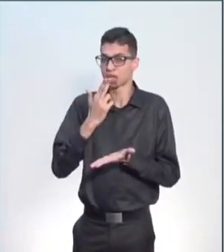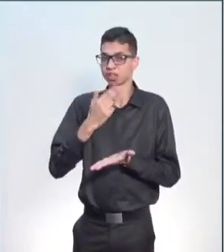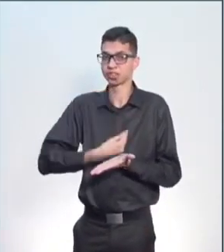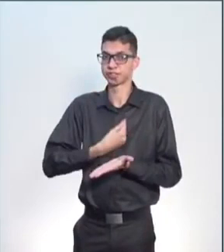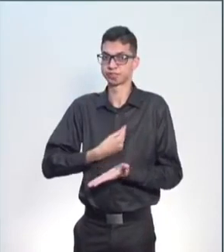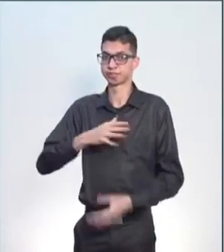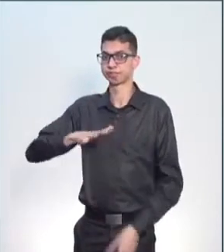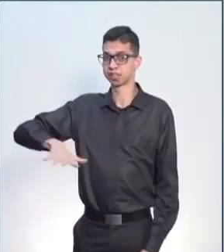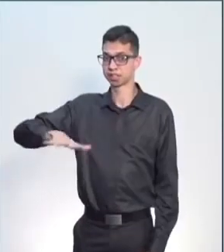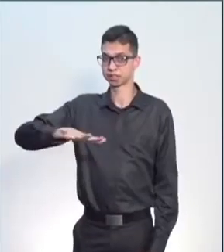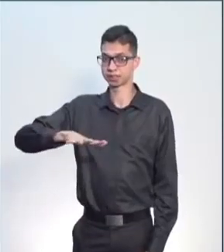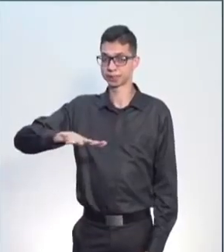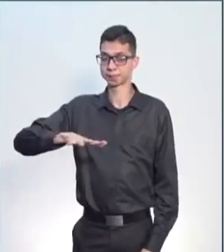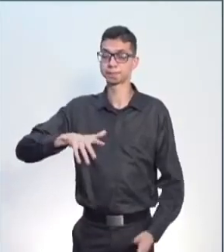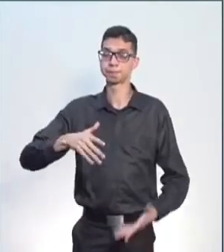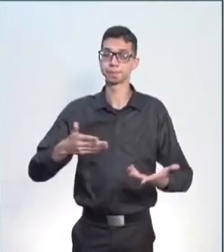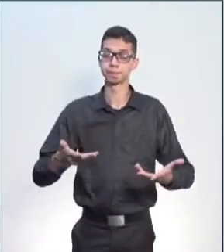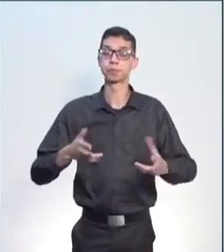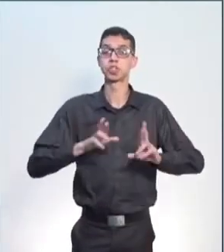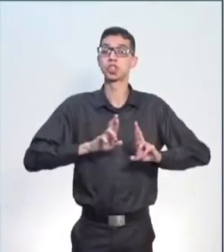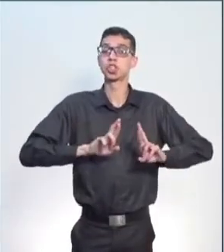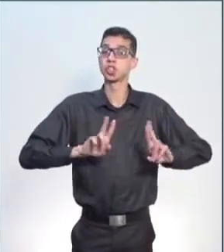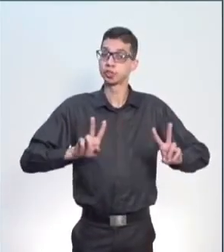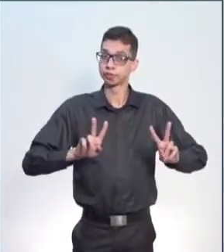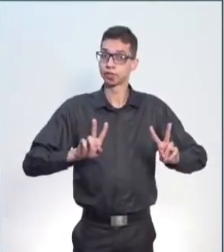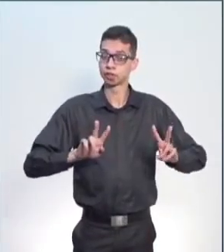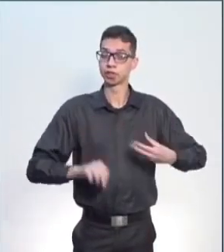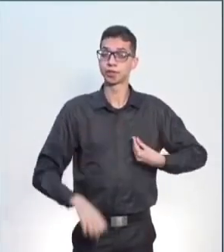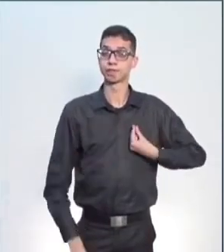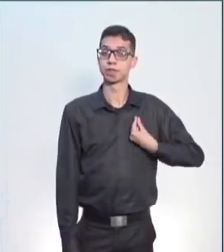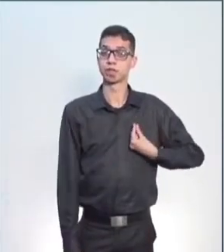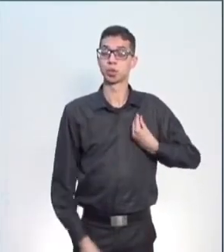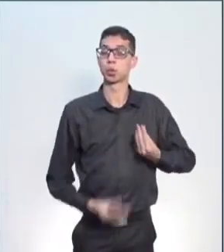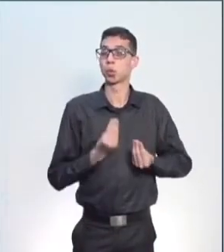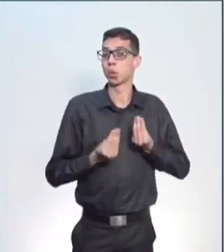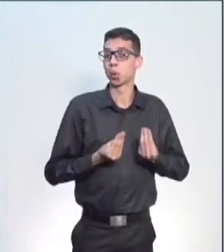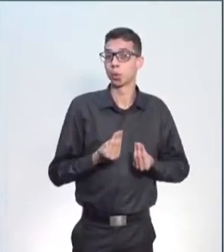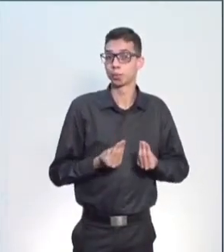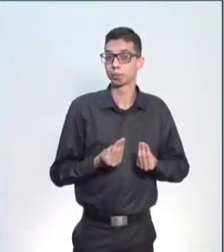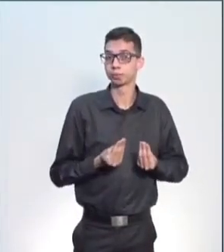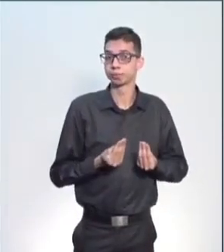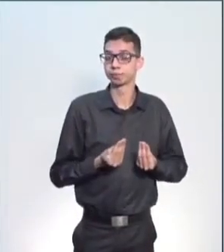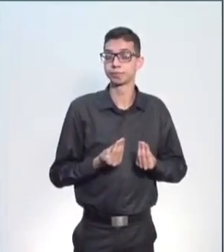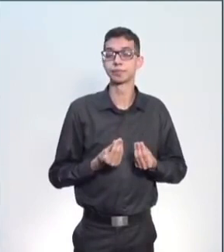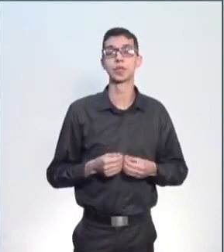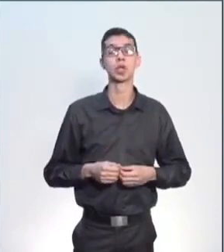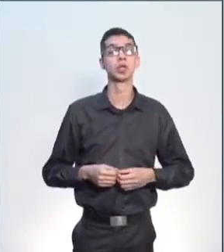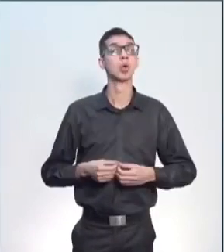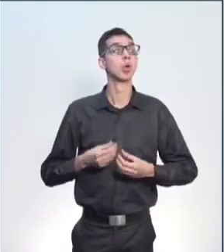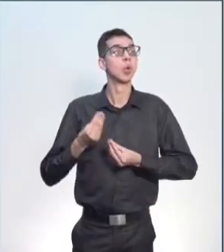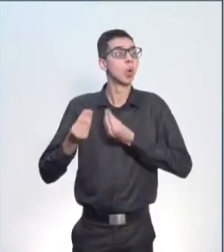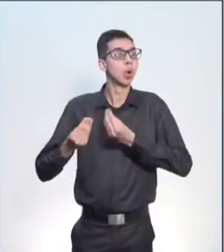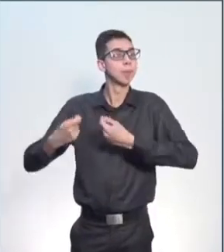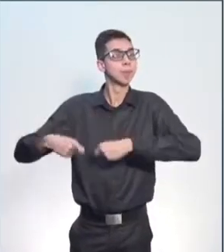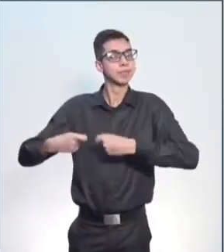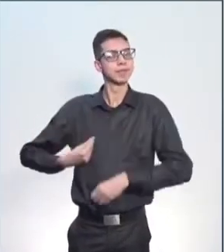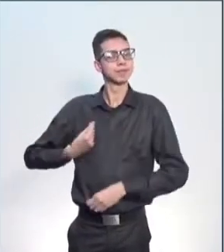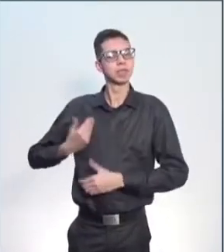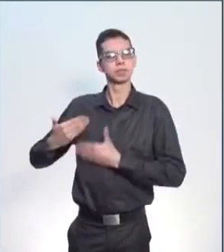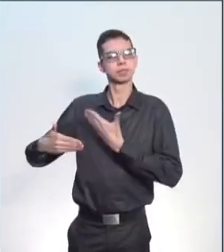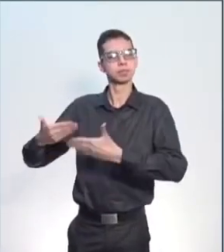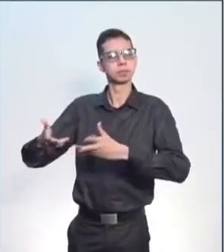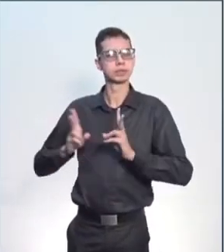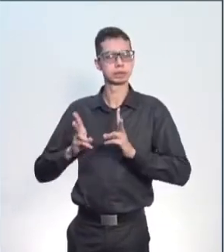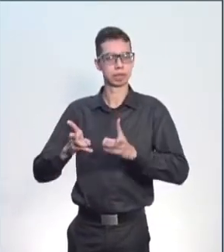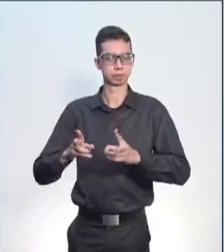tanta diferença de como se vive e como se deveria viver, que aquele que abandone o que se faz por aquilo que deveria